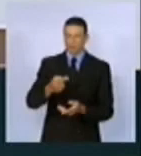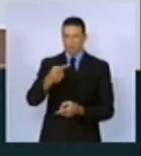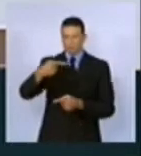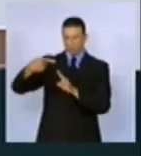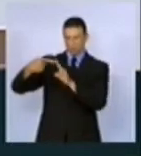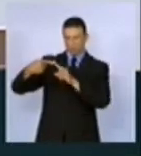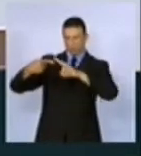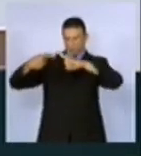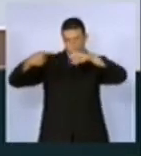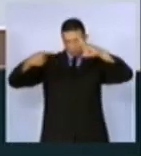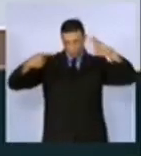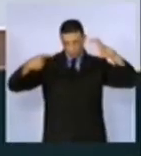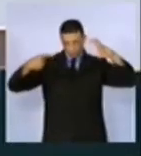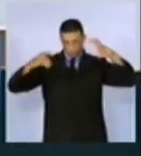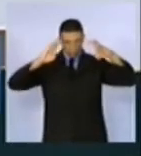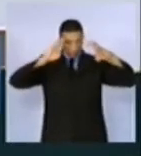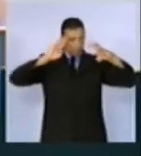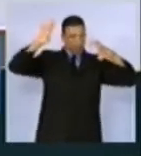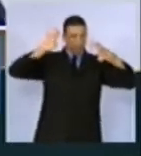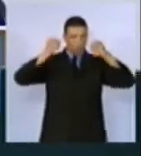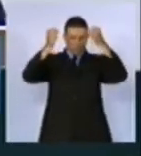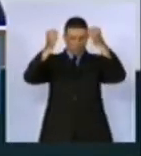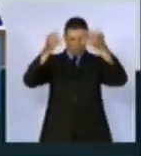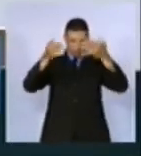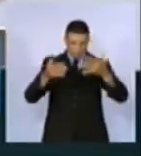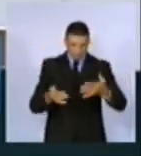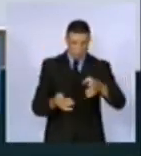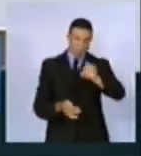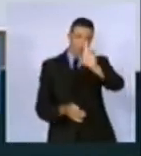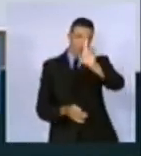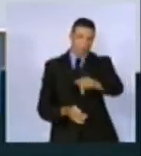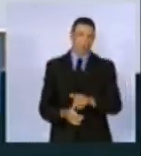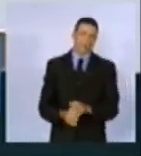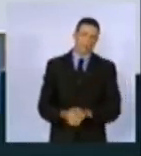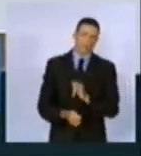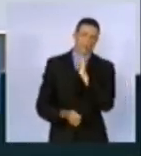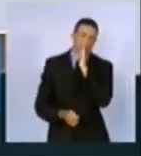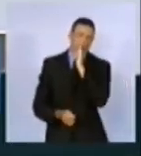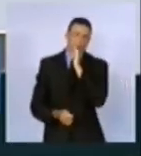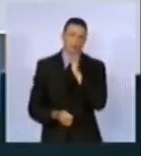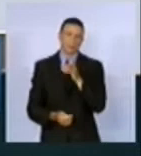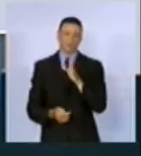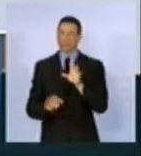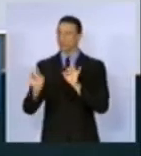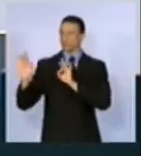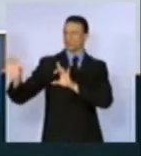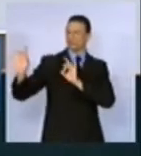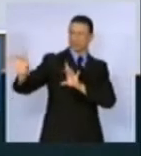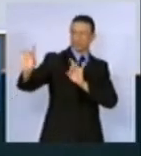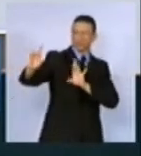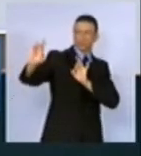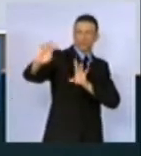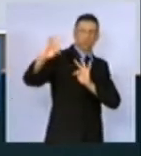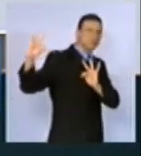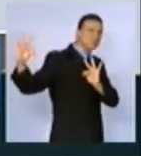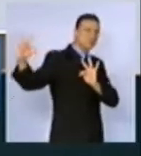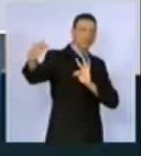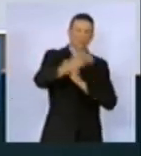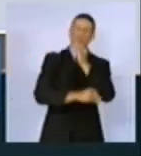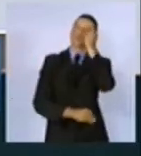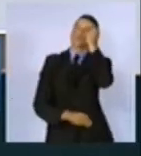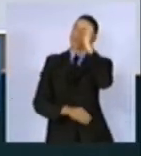aspectos que acho que é importante salientar essa audiência é o fato de que quase que unânime todos